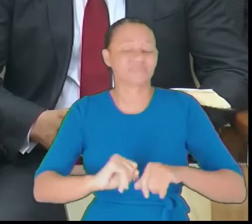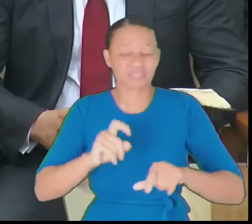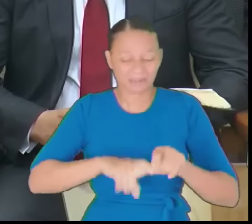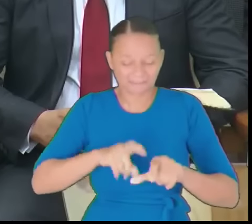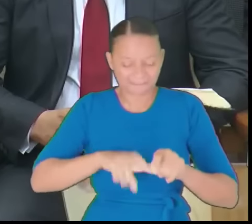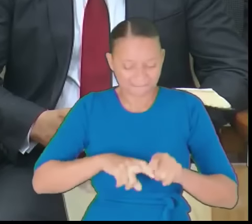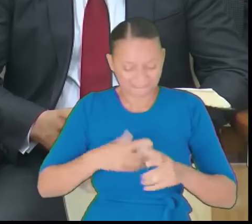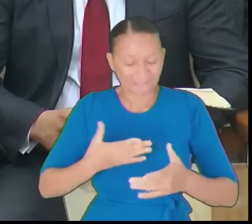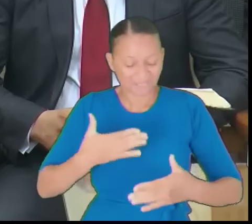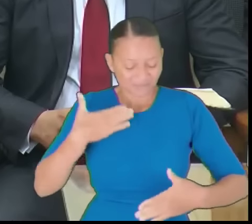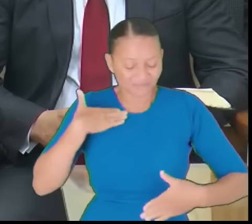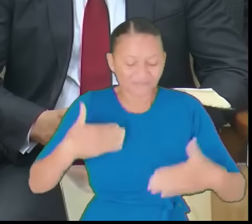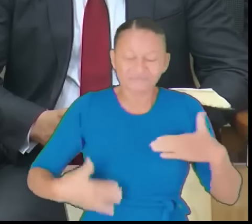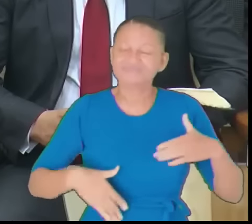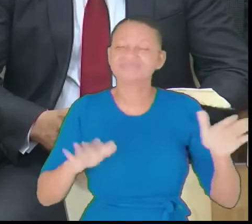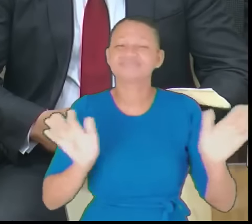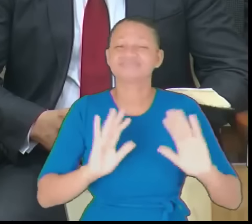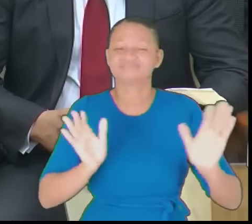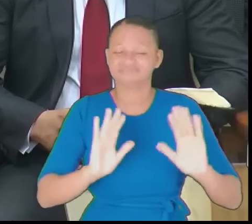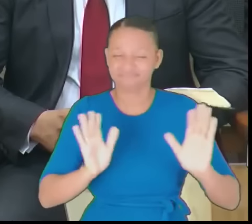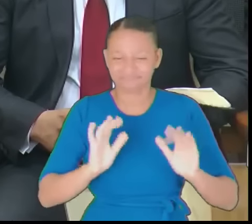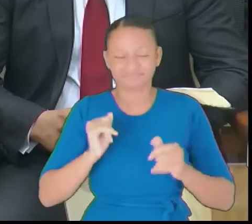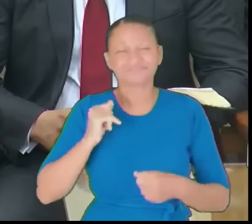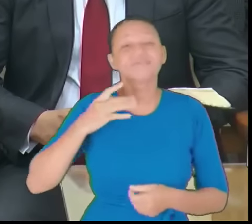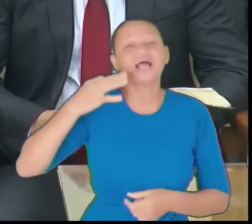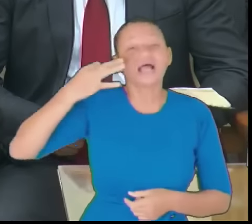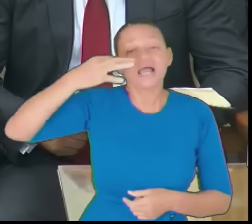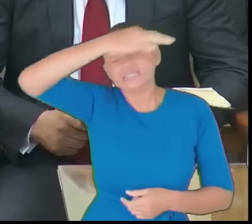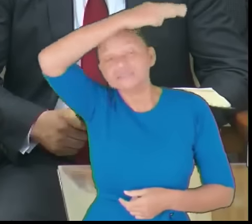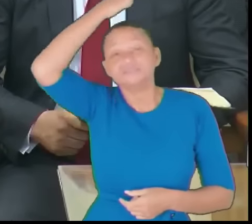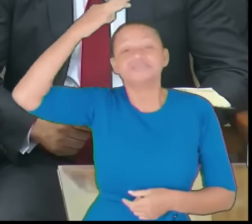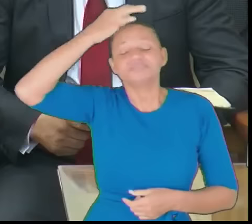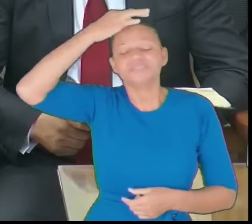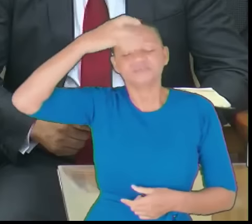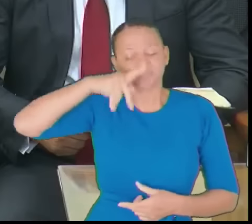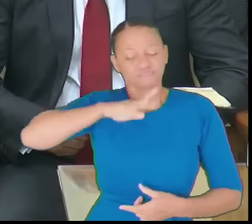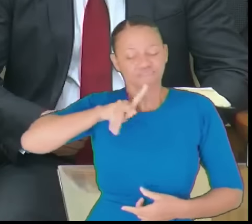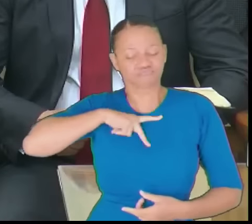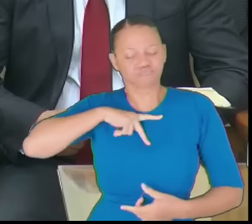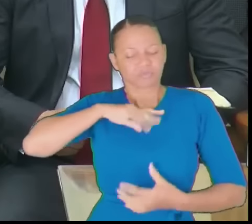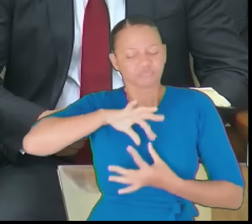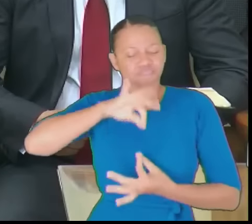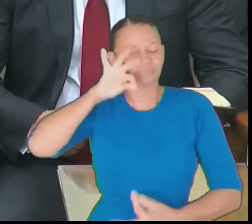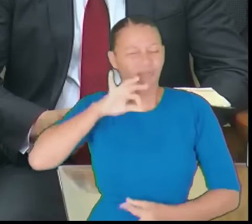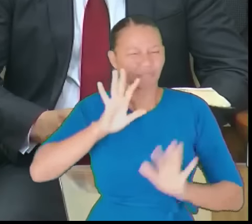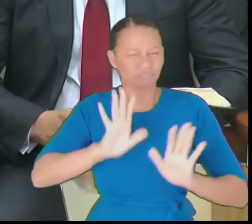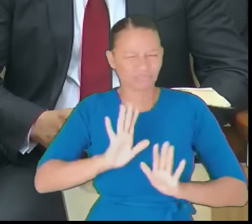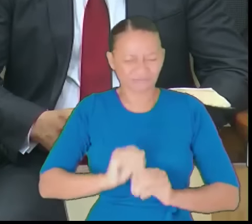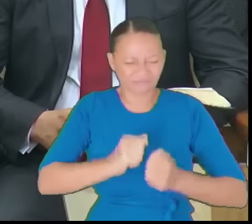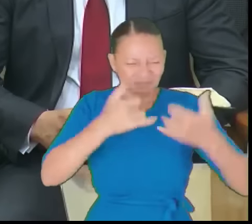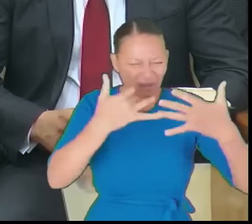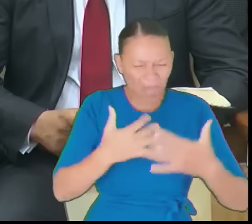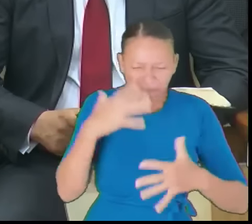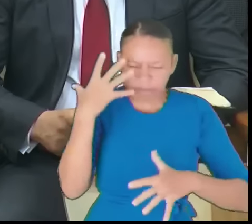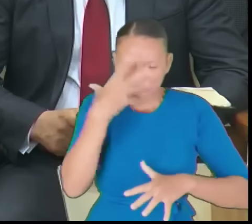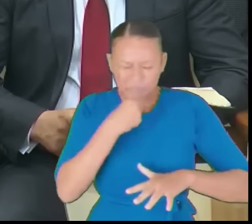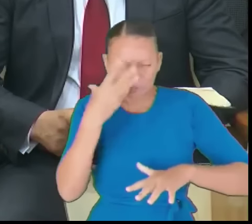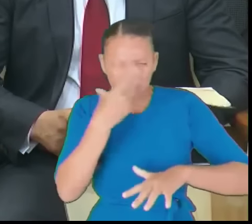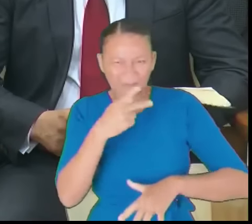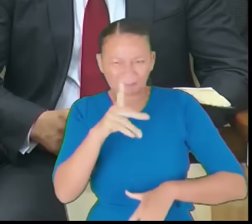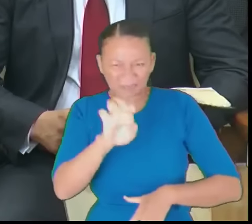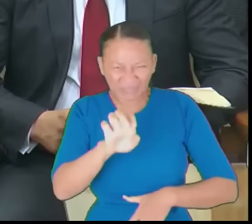físico. É o pé espiritual. Quando a Bíblia diz quão formosos são os pés, não está falando da beleza física do pé, que dificilmente um